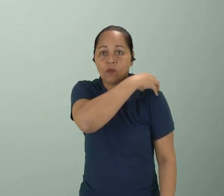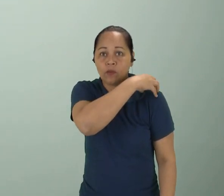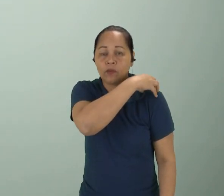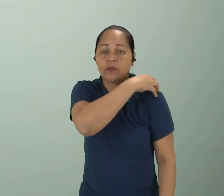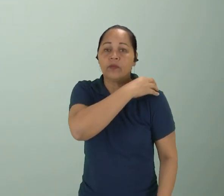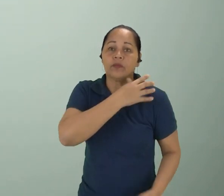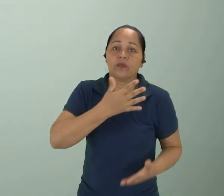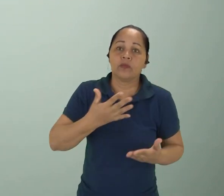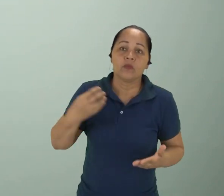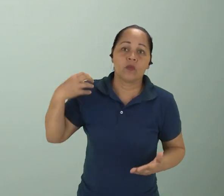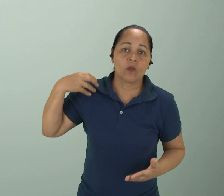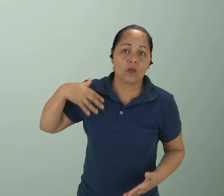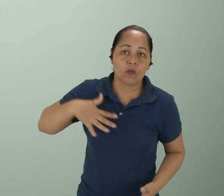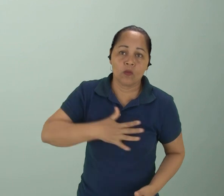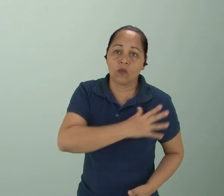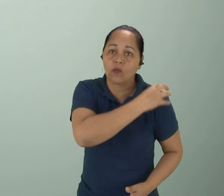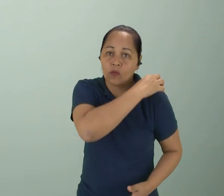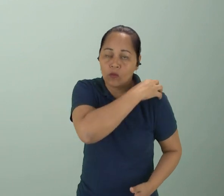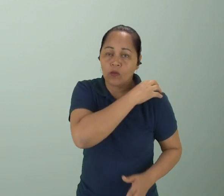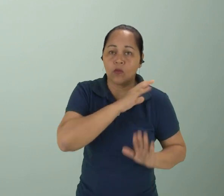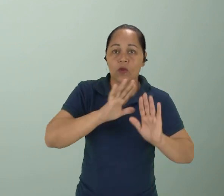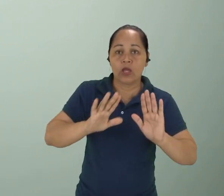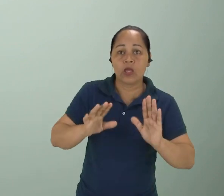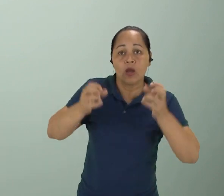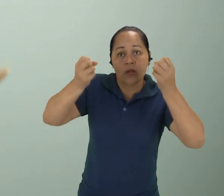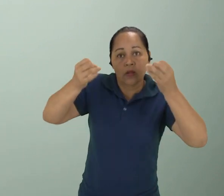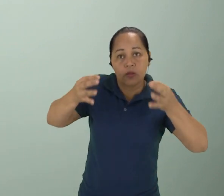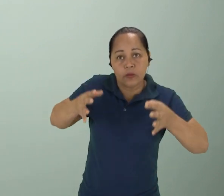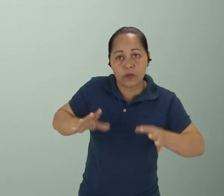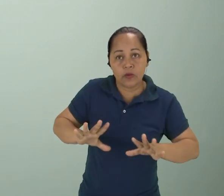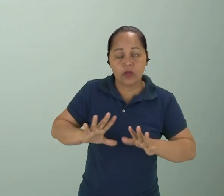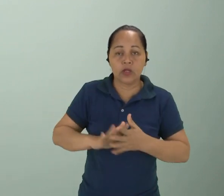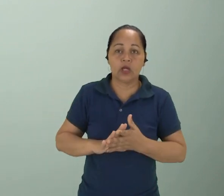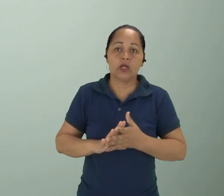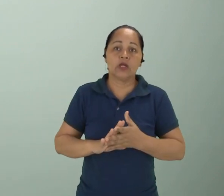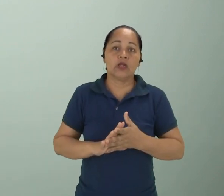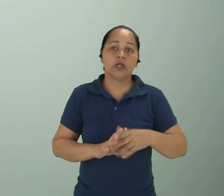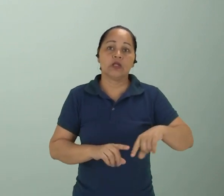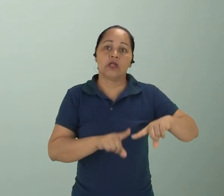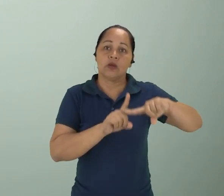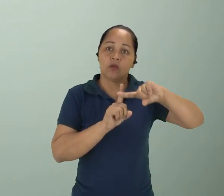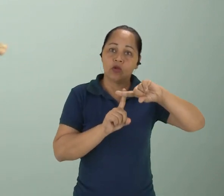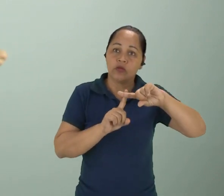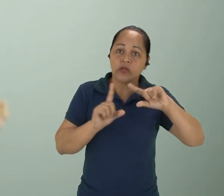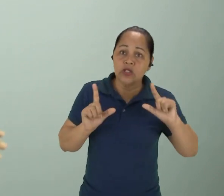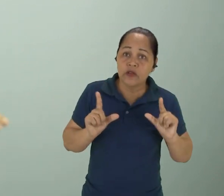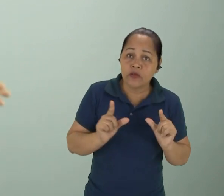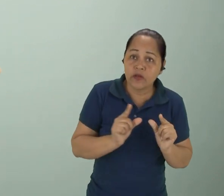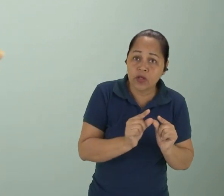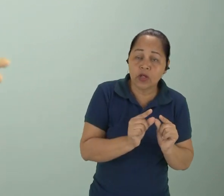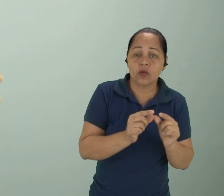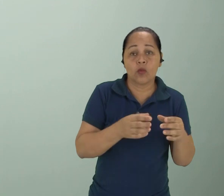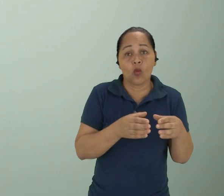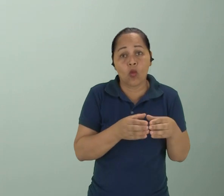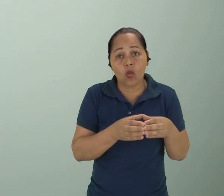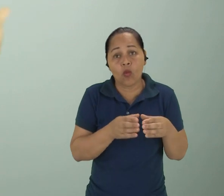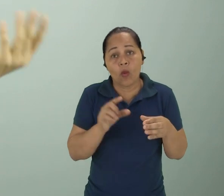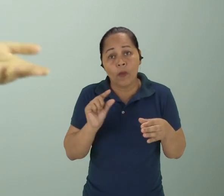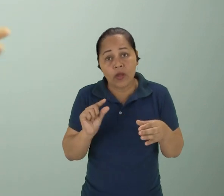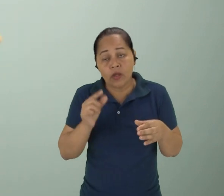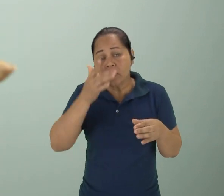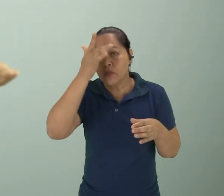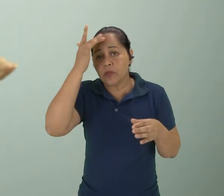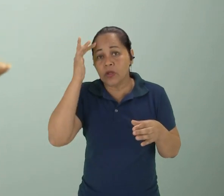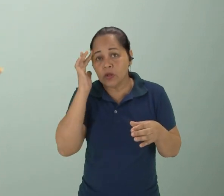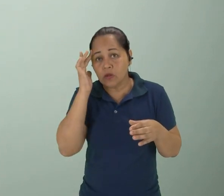argumentos né então é seria um prejuízo um benefício a curto prazo para uma parcela né